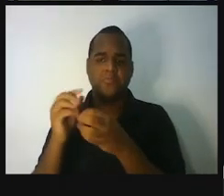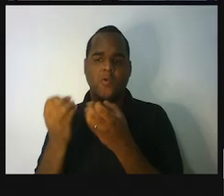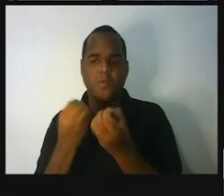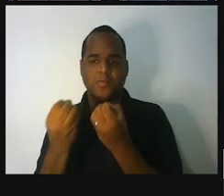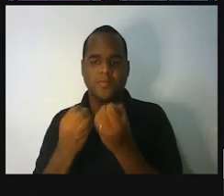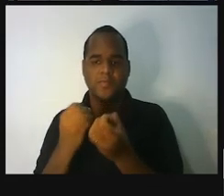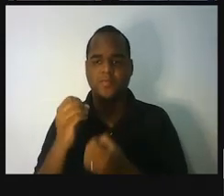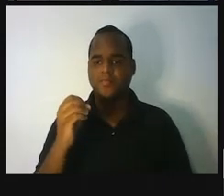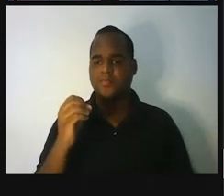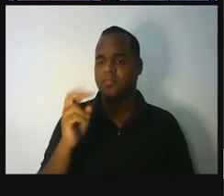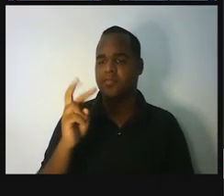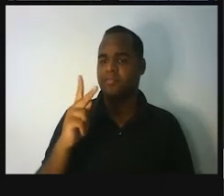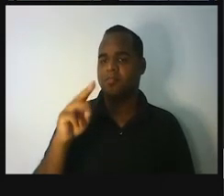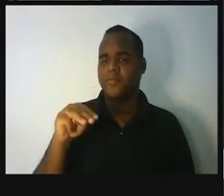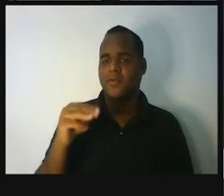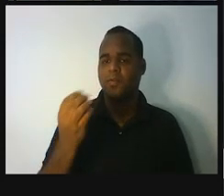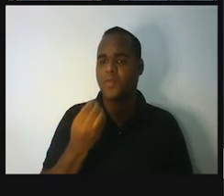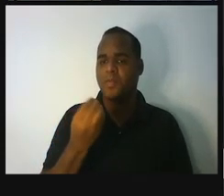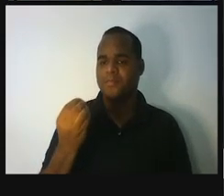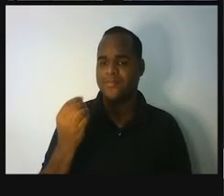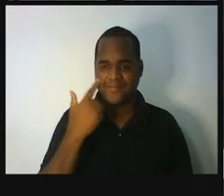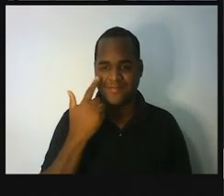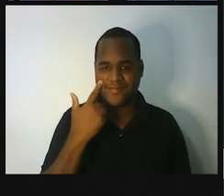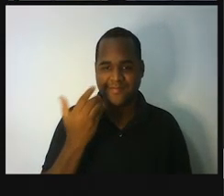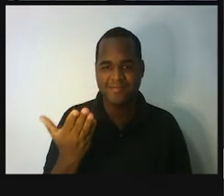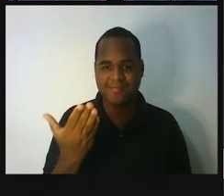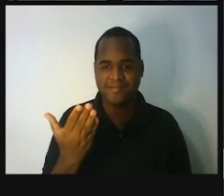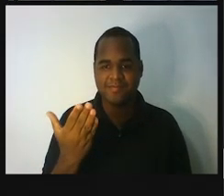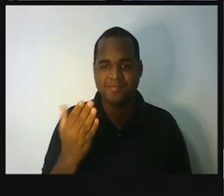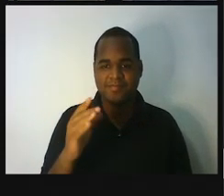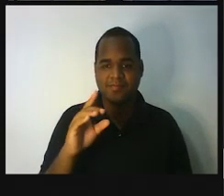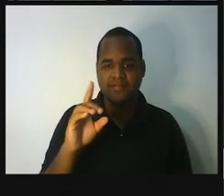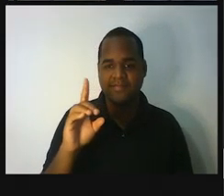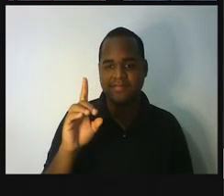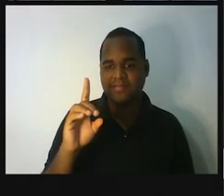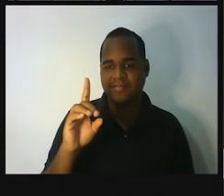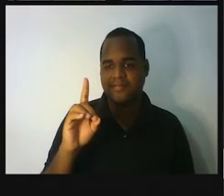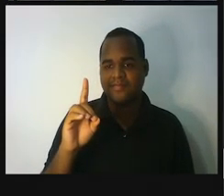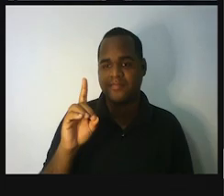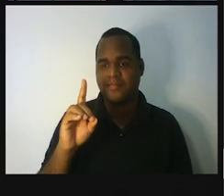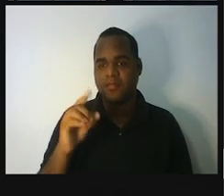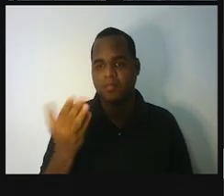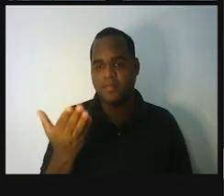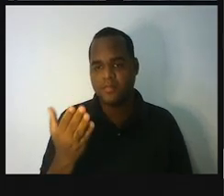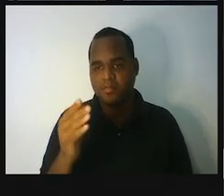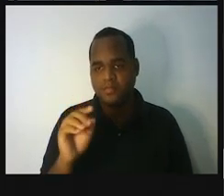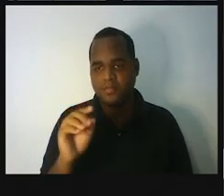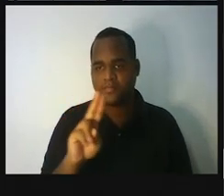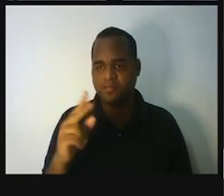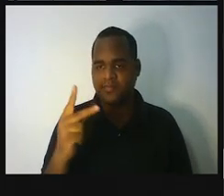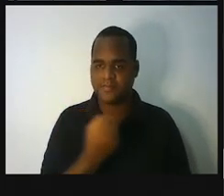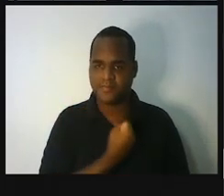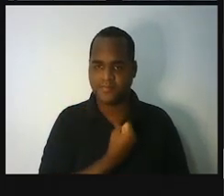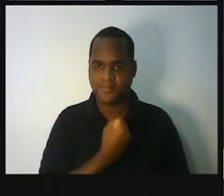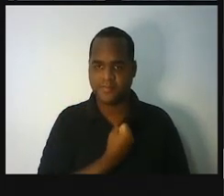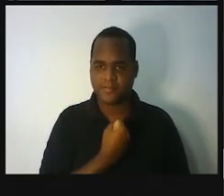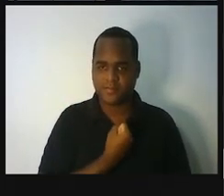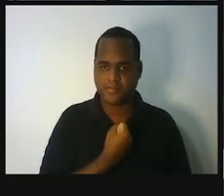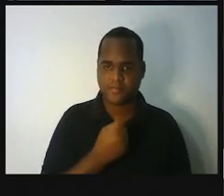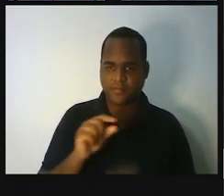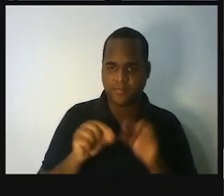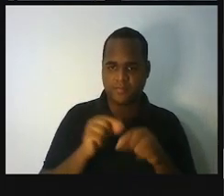para hectômetro? Vamos aqui no esqueminha, acho o decâmetro, olha o decâmetro aqui, ó, não sei se você está vendo